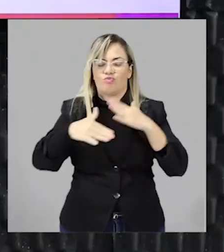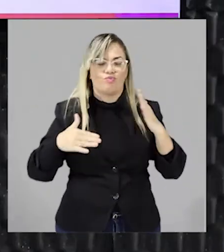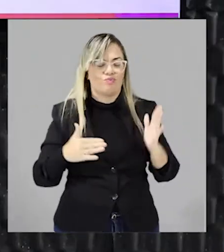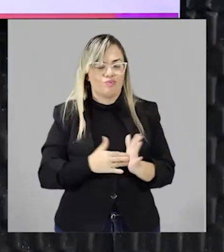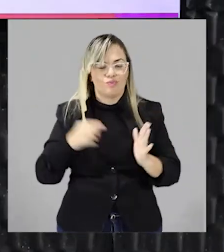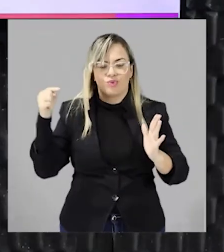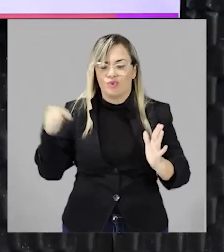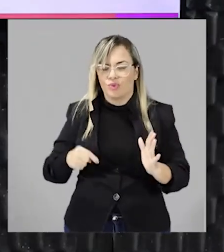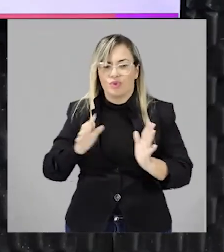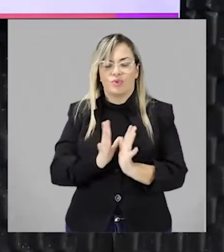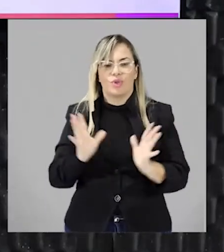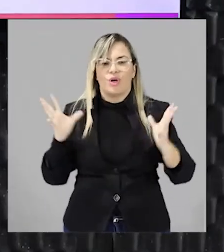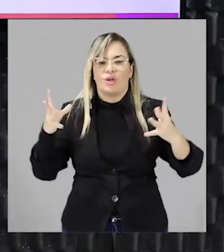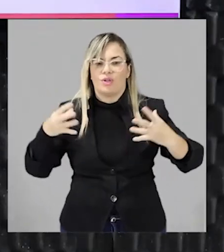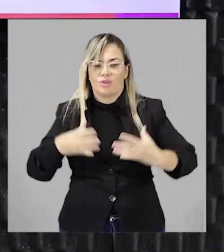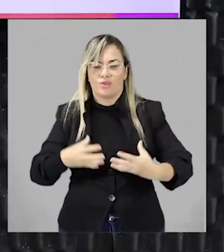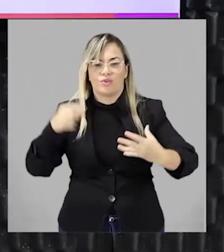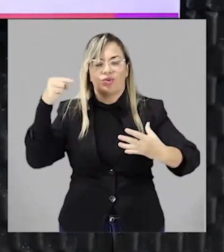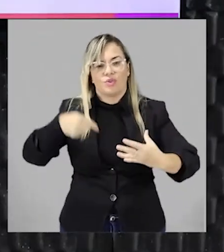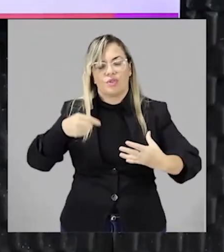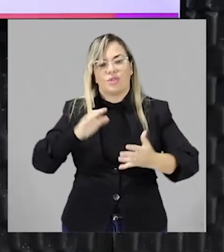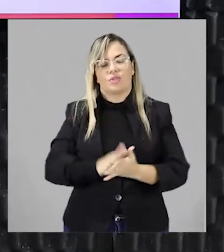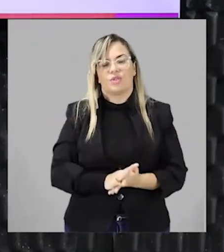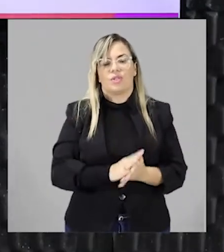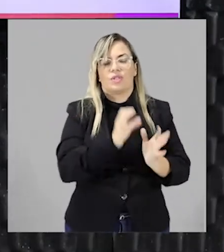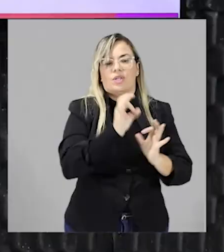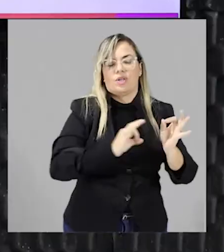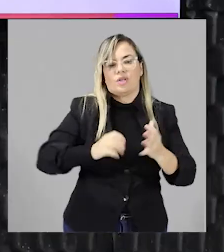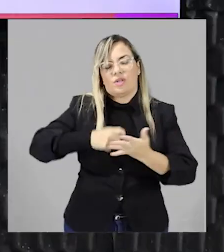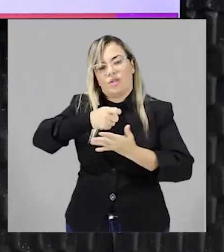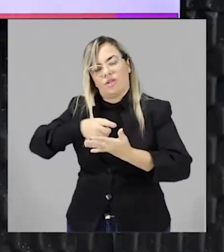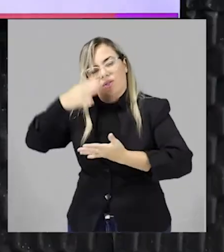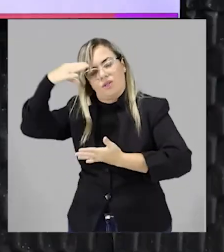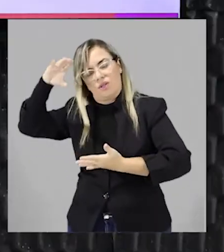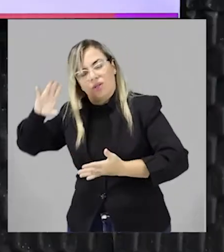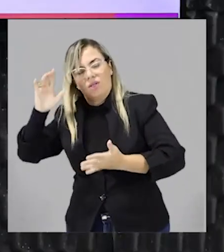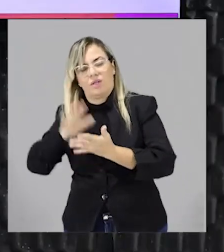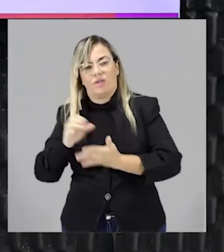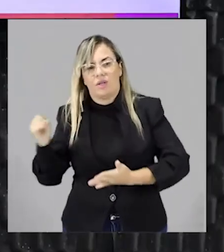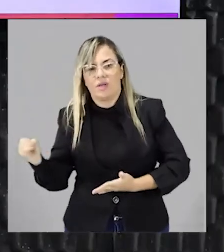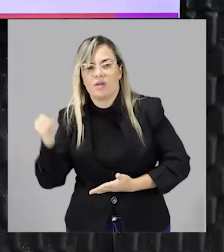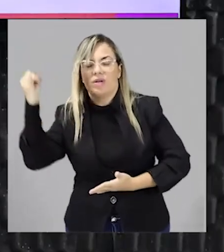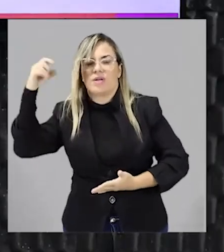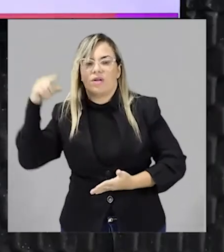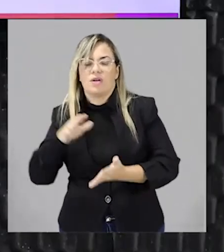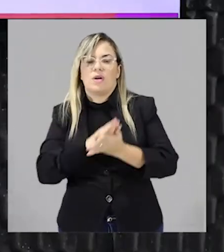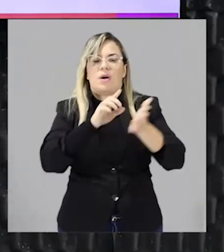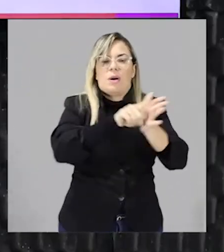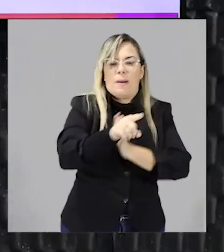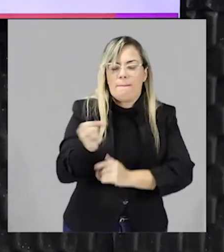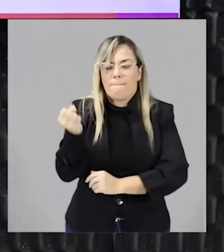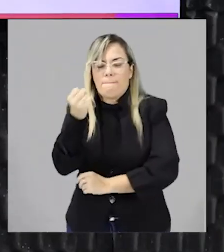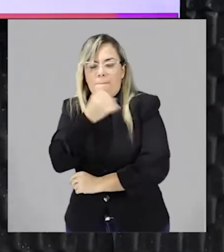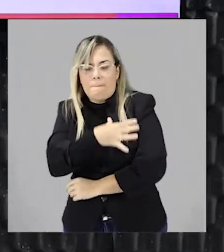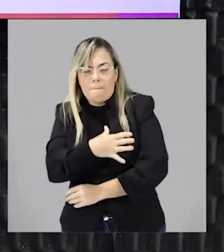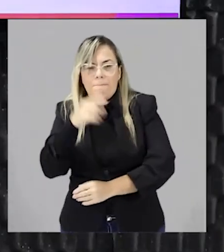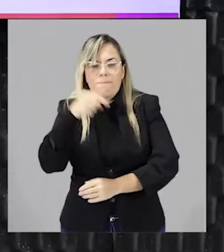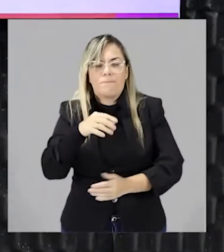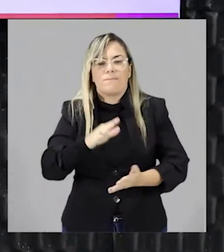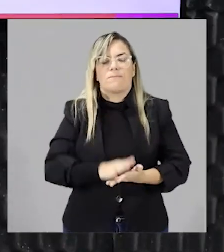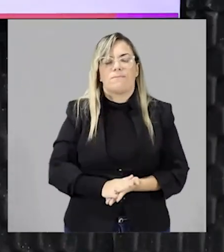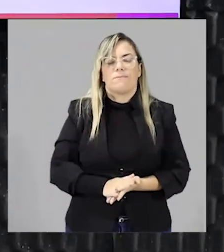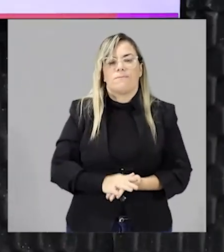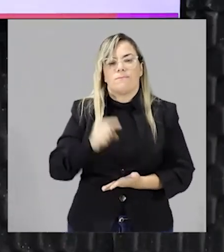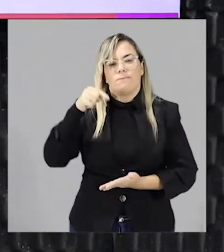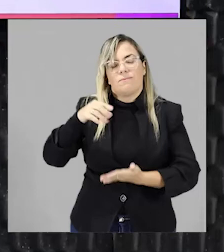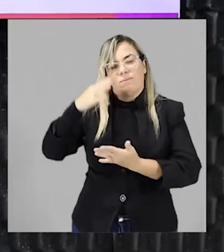do repertório cultural de vocês. Daí a importância de sempre renovar esse repertório cultural. Para não ficar ali